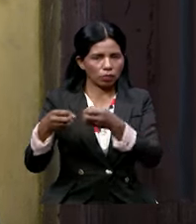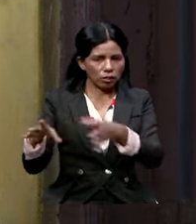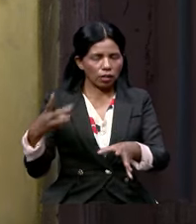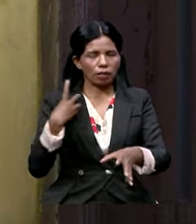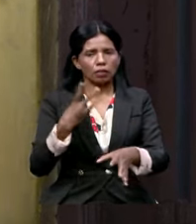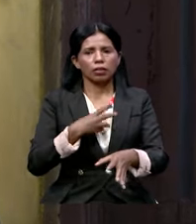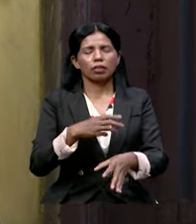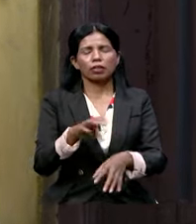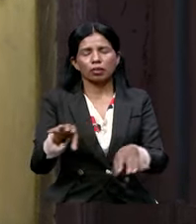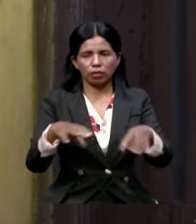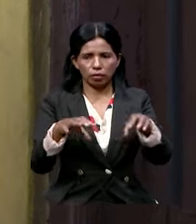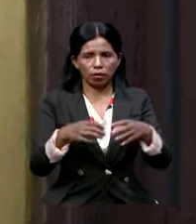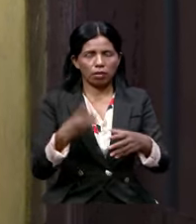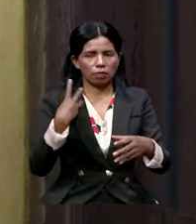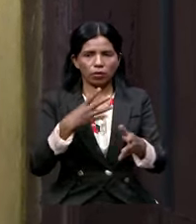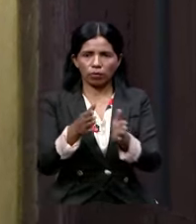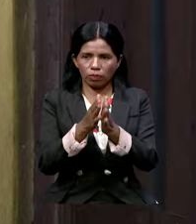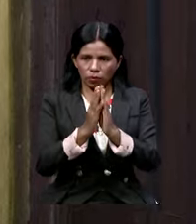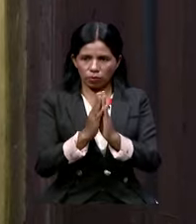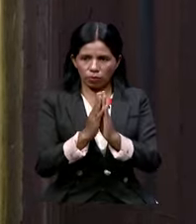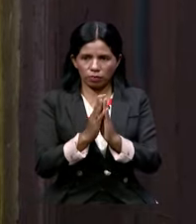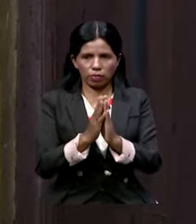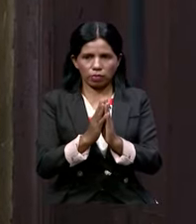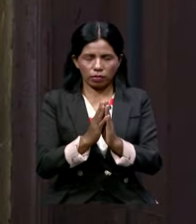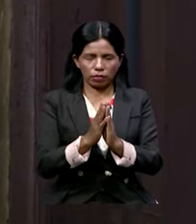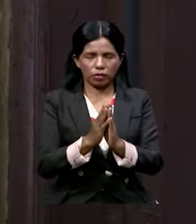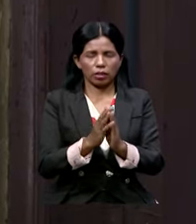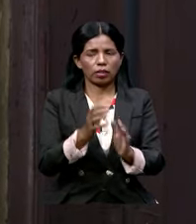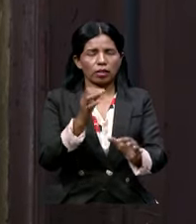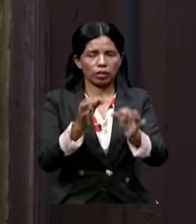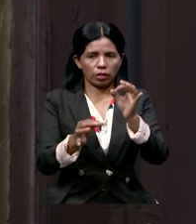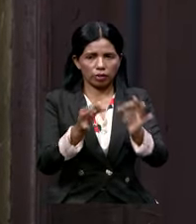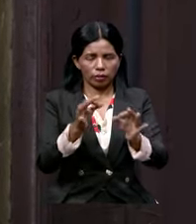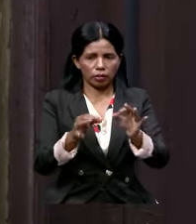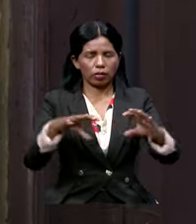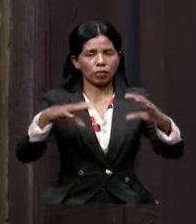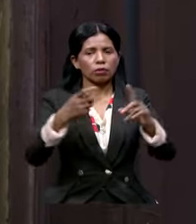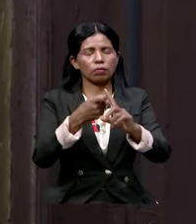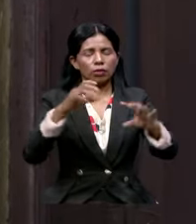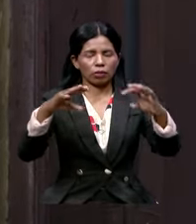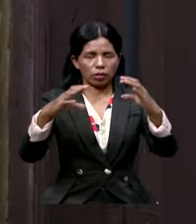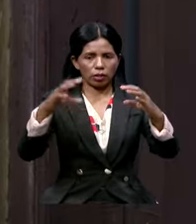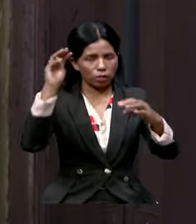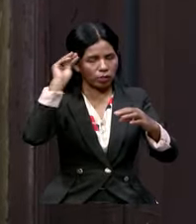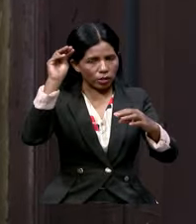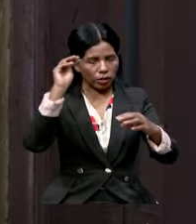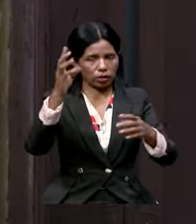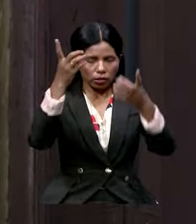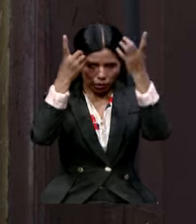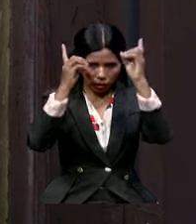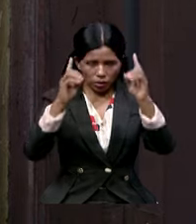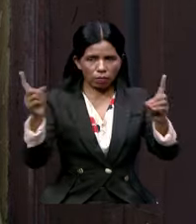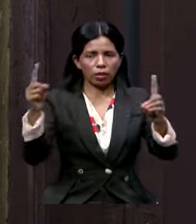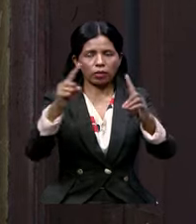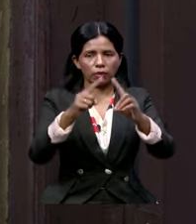ida ne maka ame husu va nai ulu sira se disi ia husi conselho ministro disi ia ne boa troma se to ba ira to